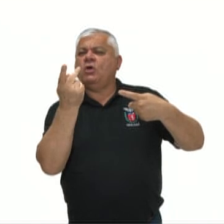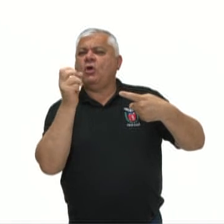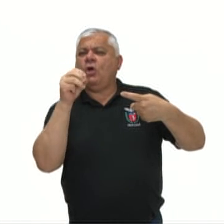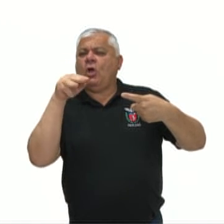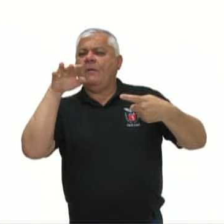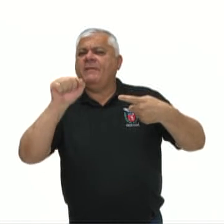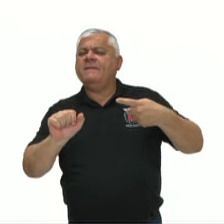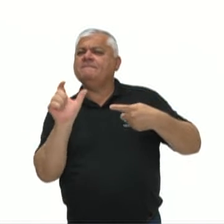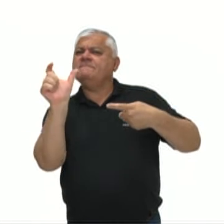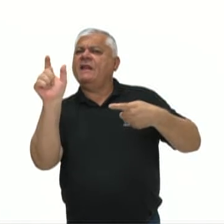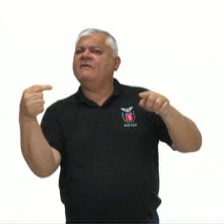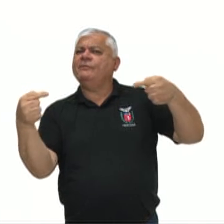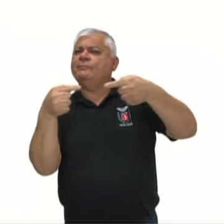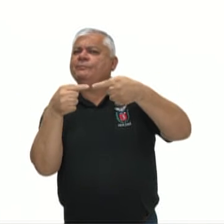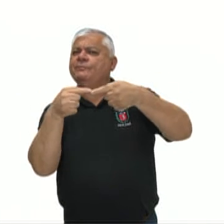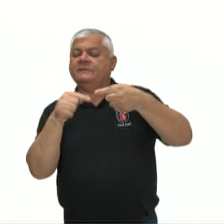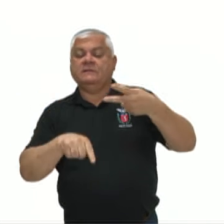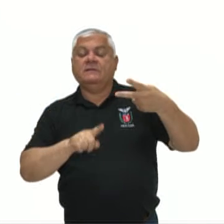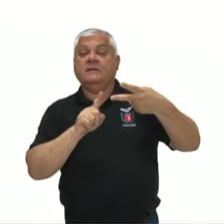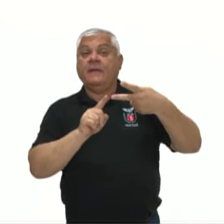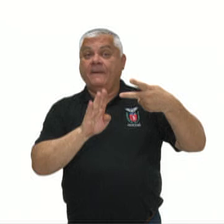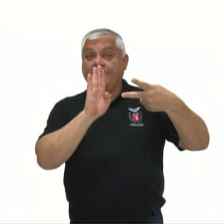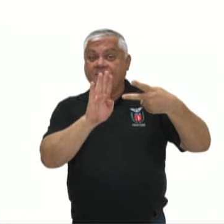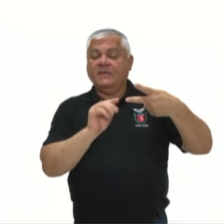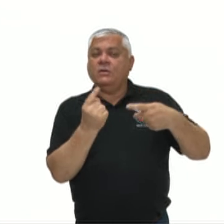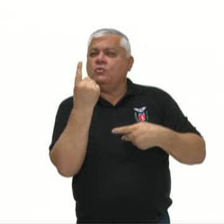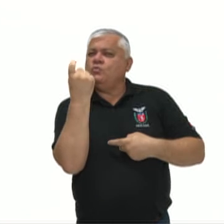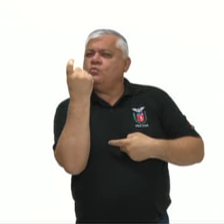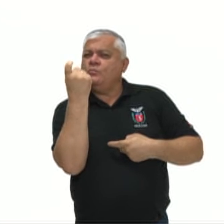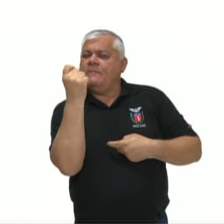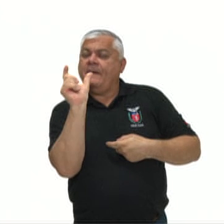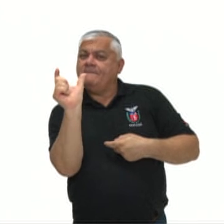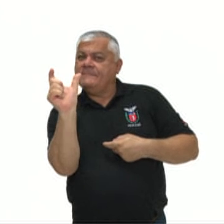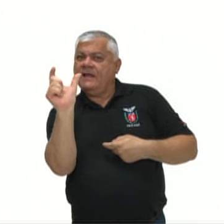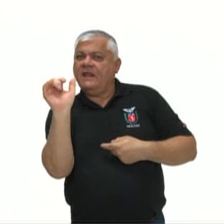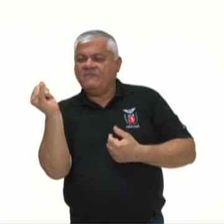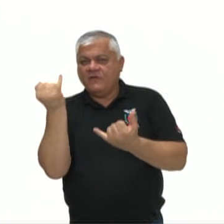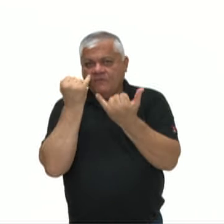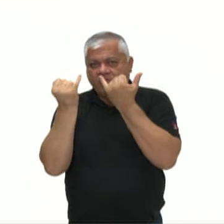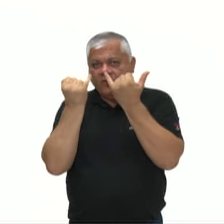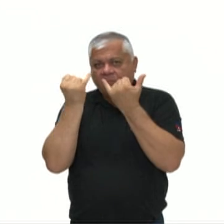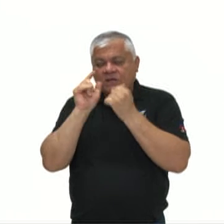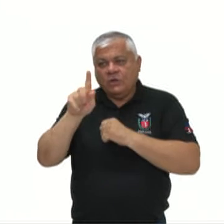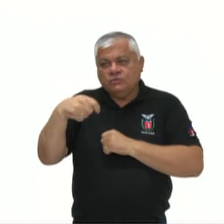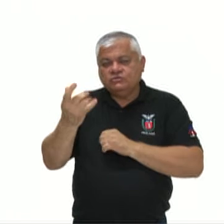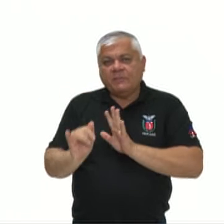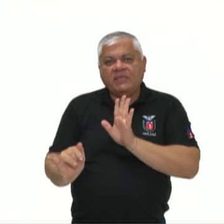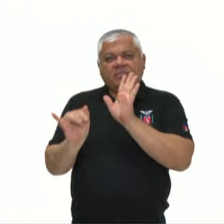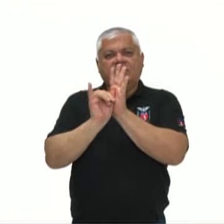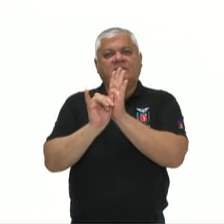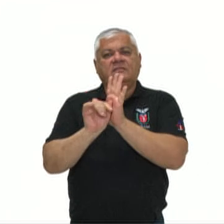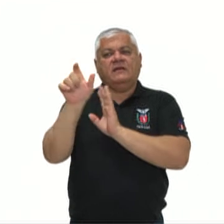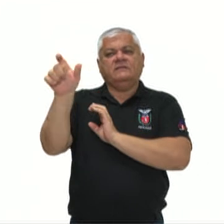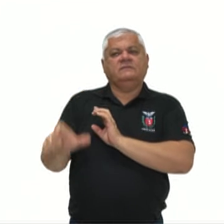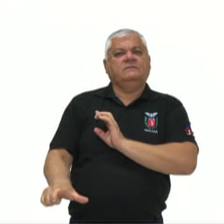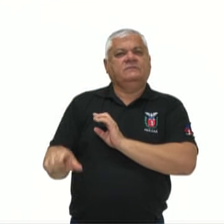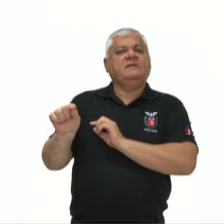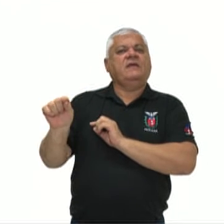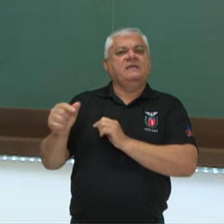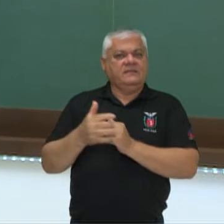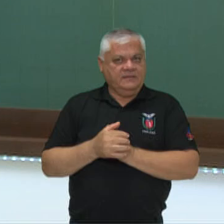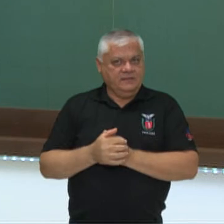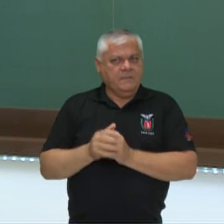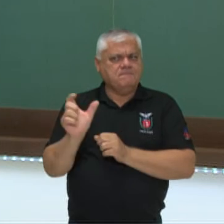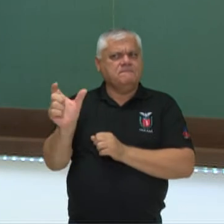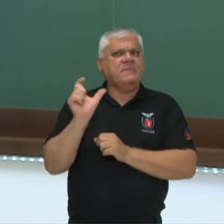em que sentido? E letra B, existe uma única palavra que nos passa a mínima informação sobre a identidade do interlocutor. Qual é